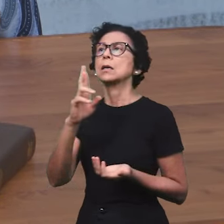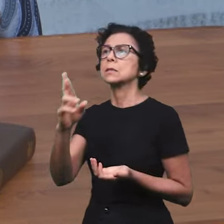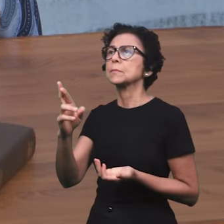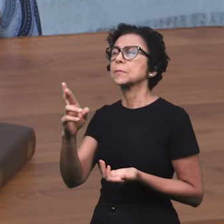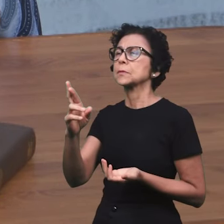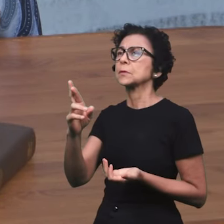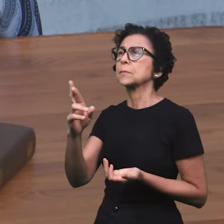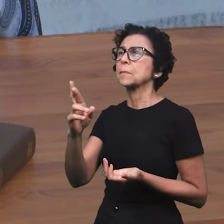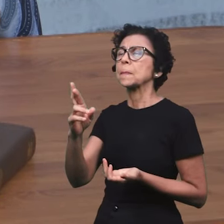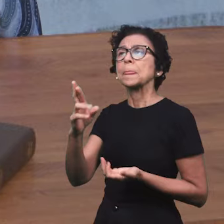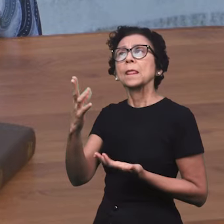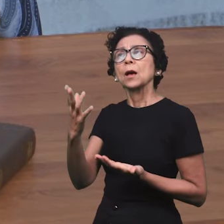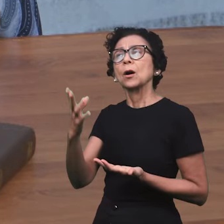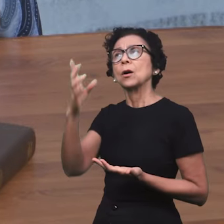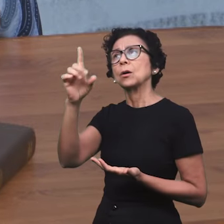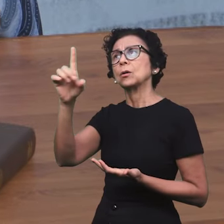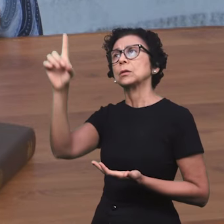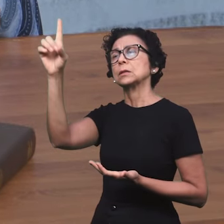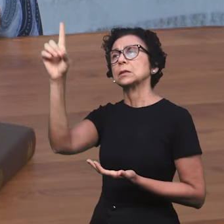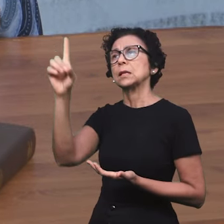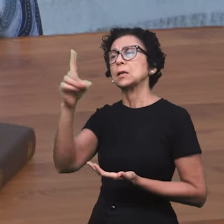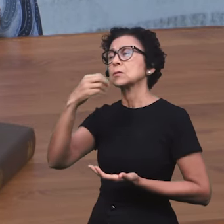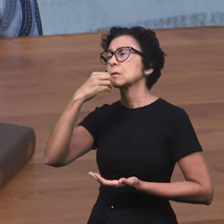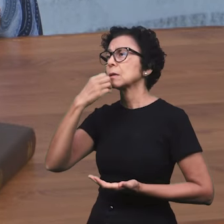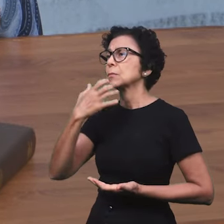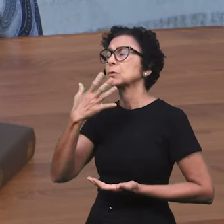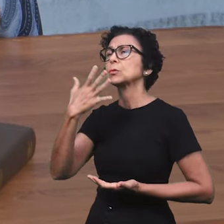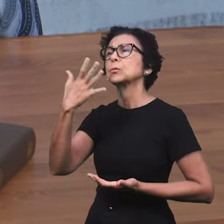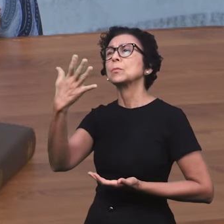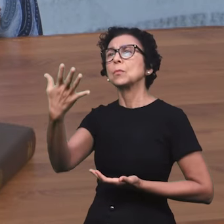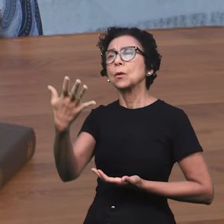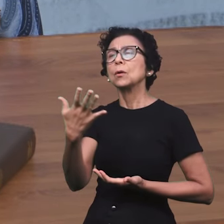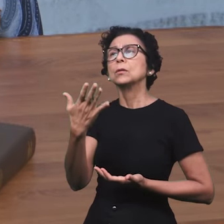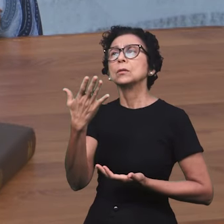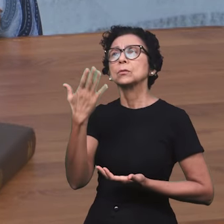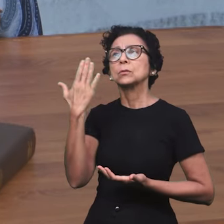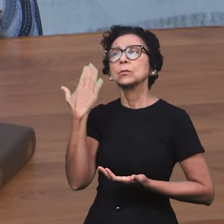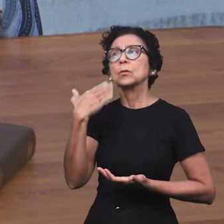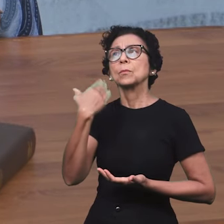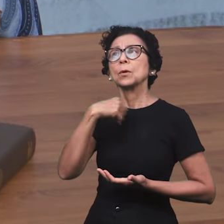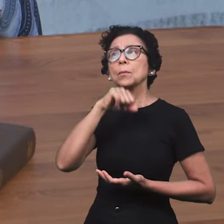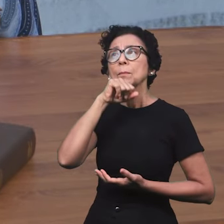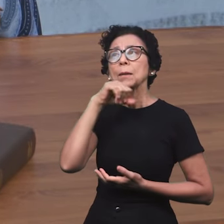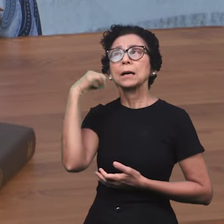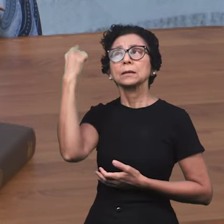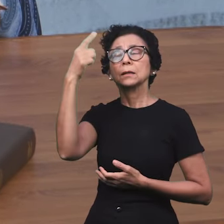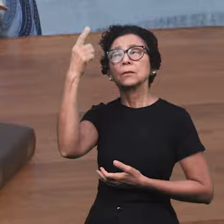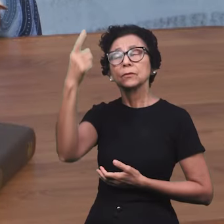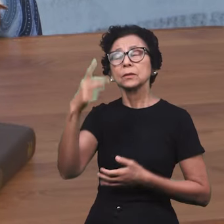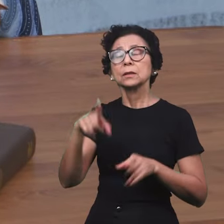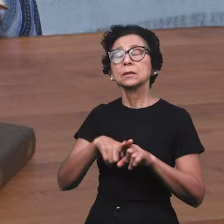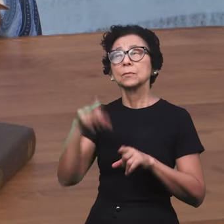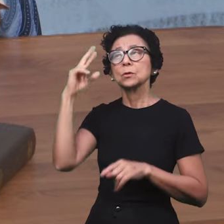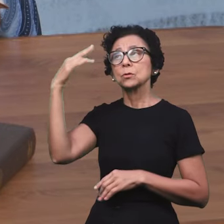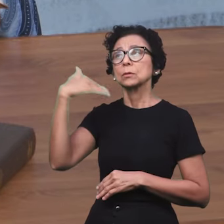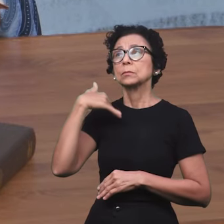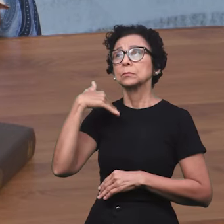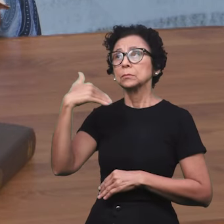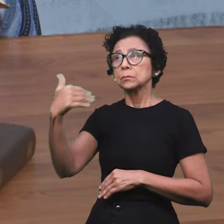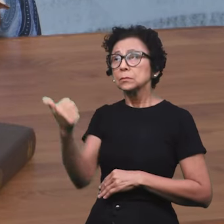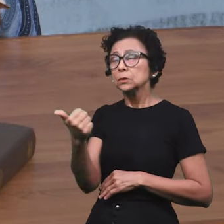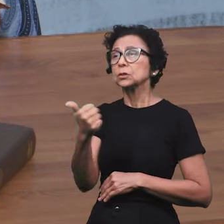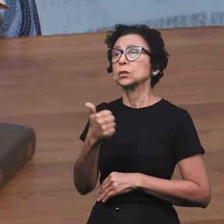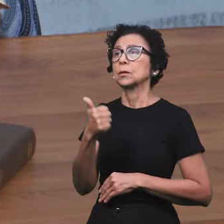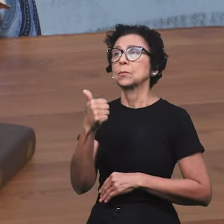tu usaste de grande beneficência com meu pai Davi, e a mim me fizeste rei em seu lugar.